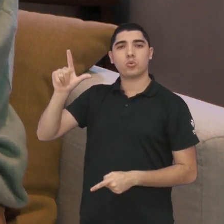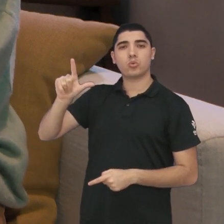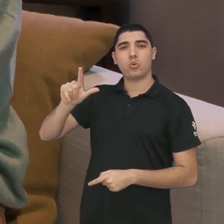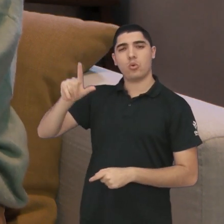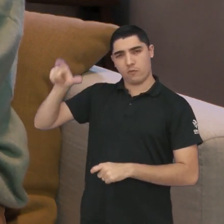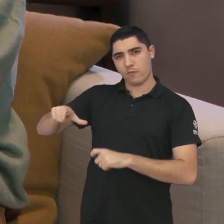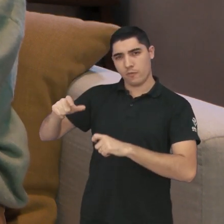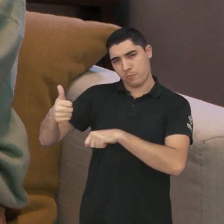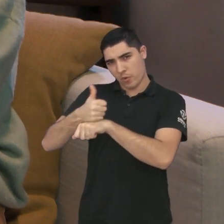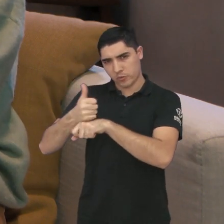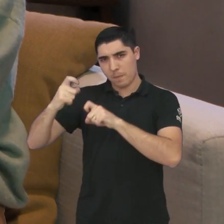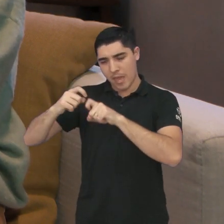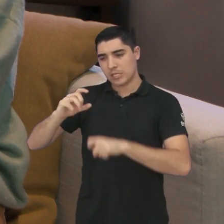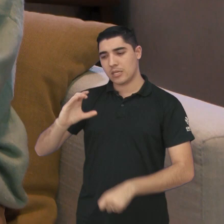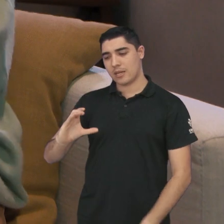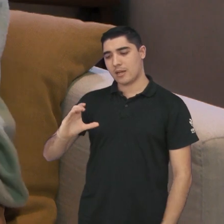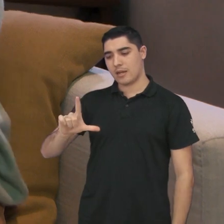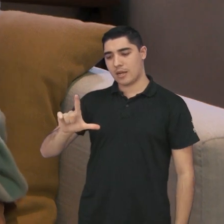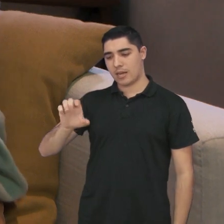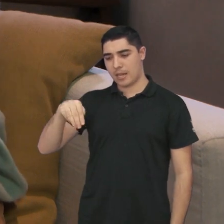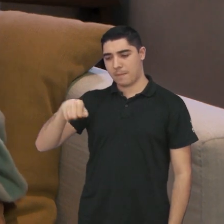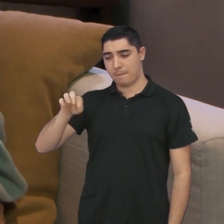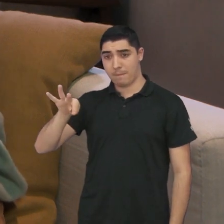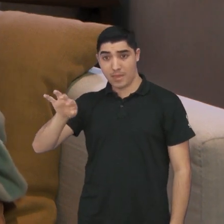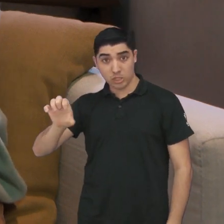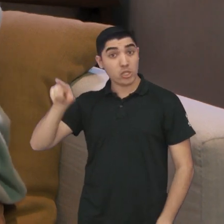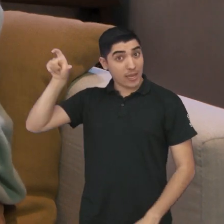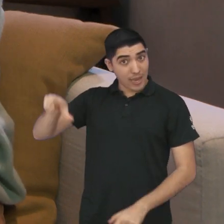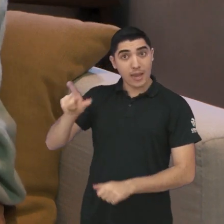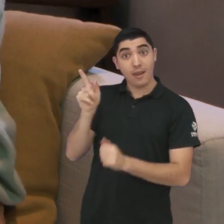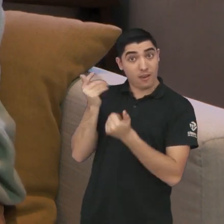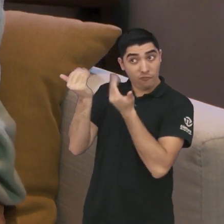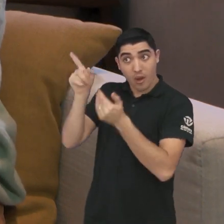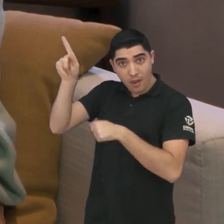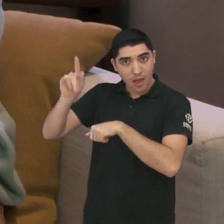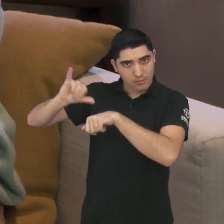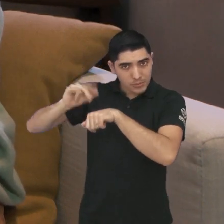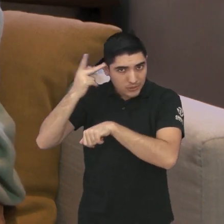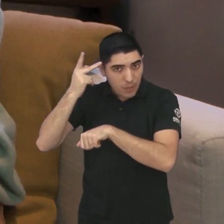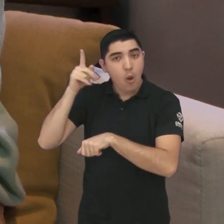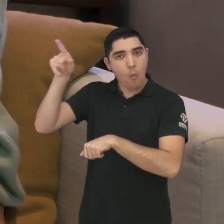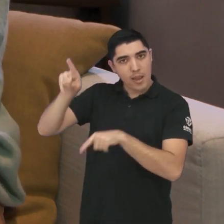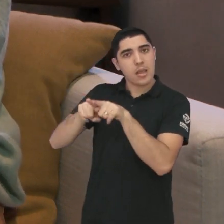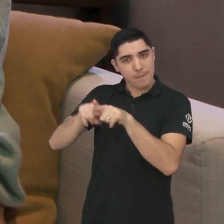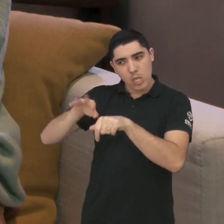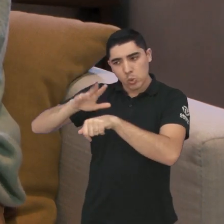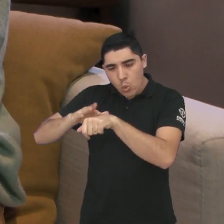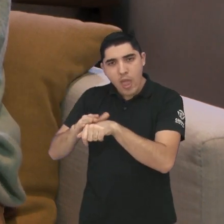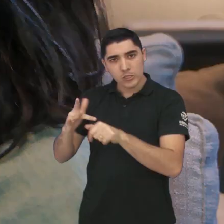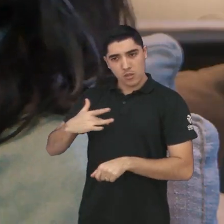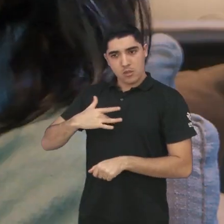Então, Mário Galvão é o primeiro médico tísico, ou seja, tuberculoso, etisiologista, especialista em